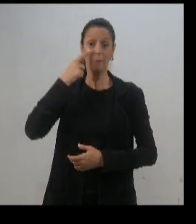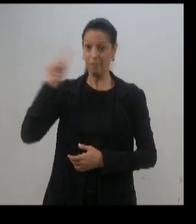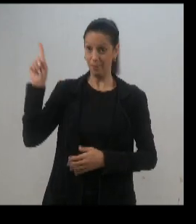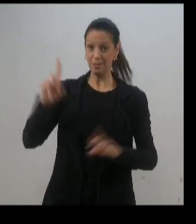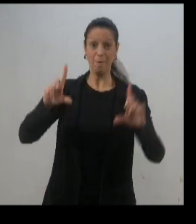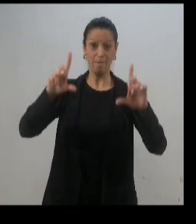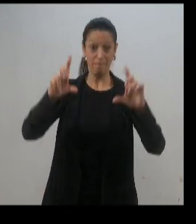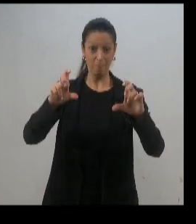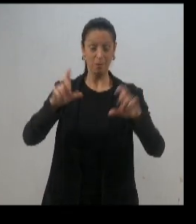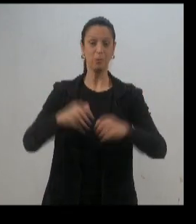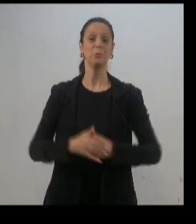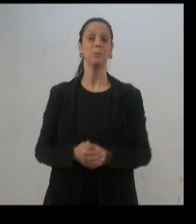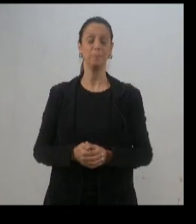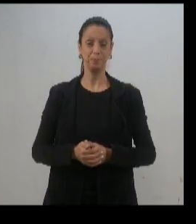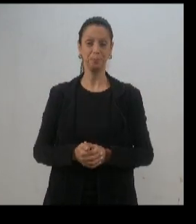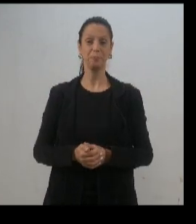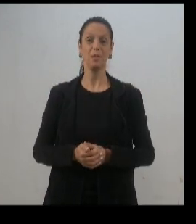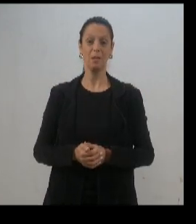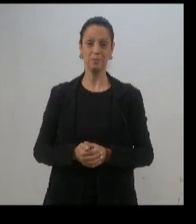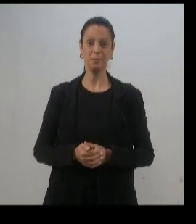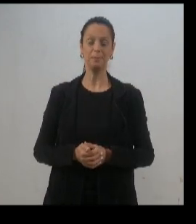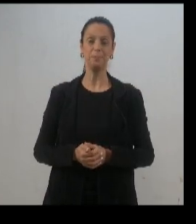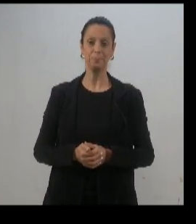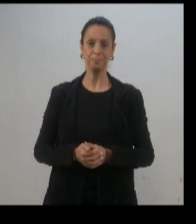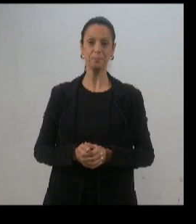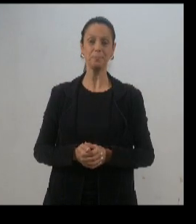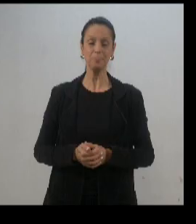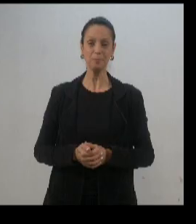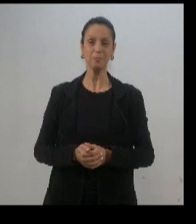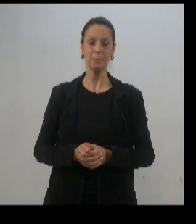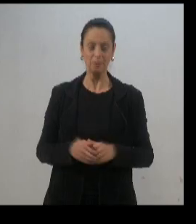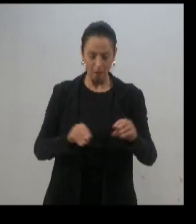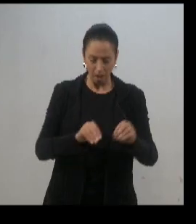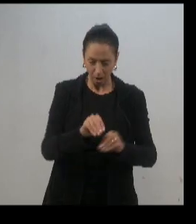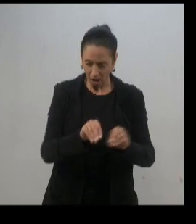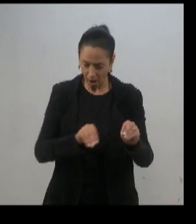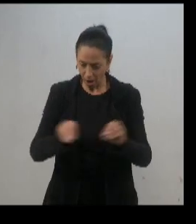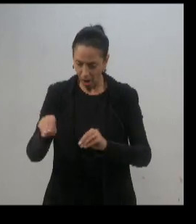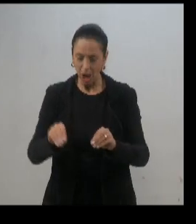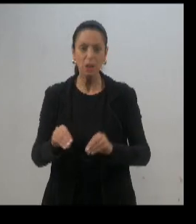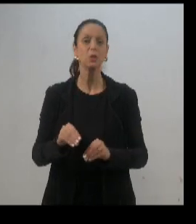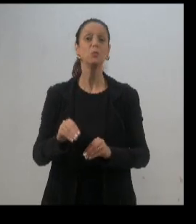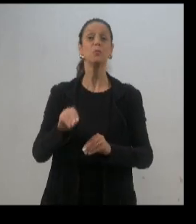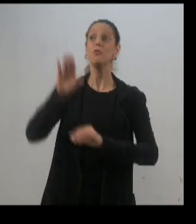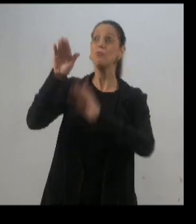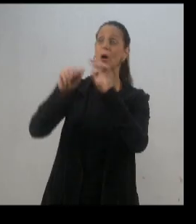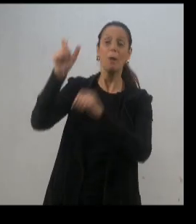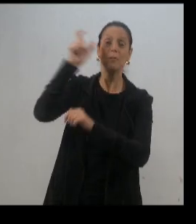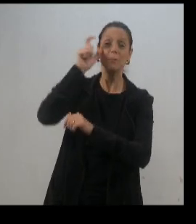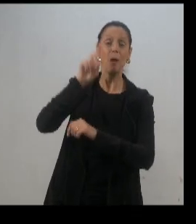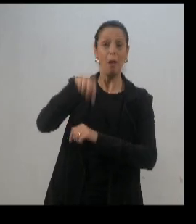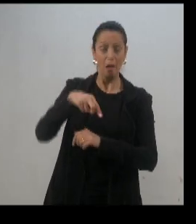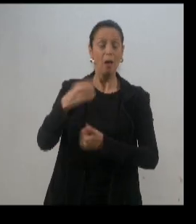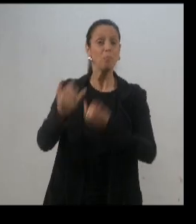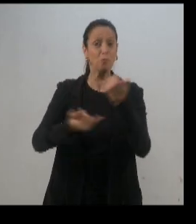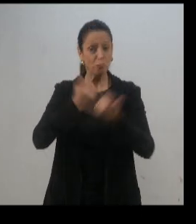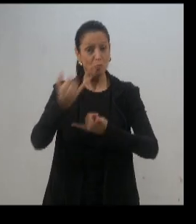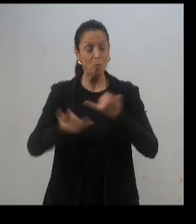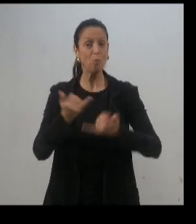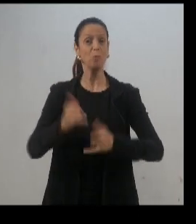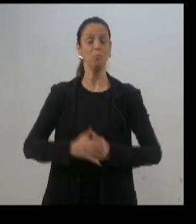ó, ela é de uma invocação de espíritos. Isso é um jogo, isso é